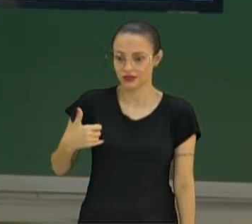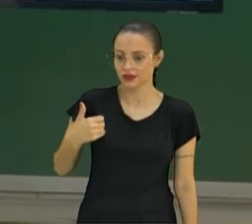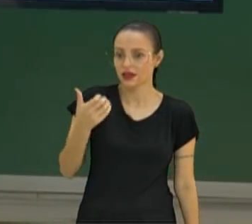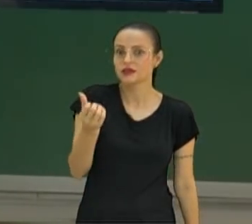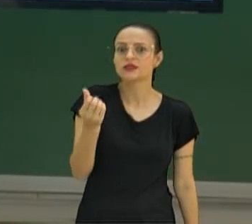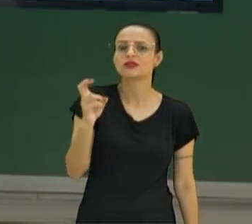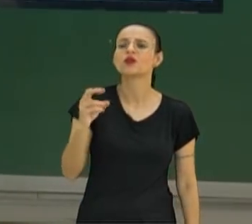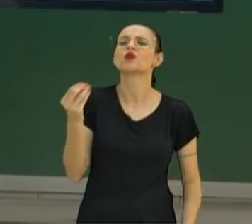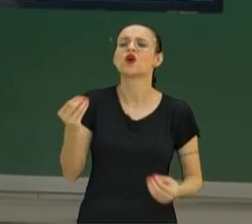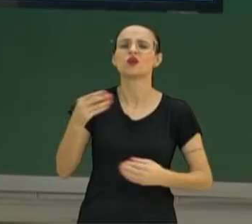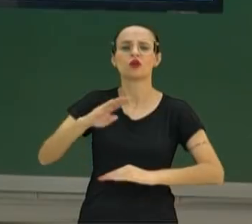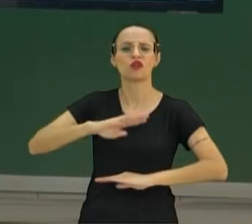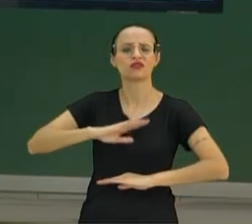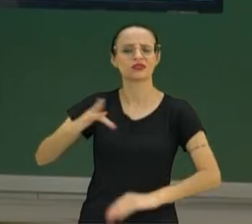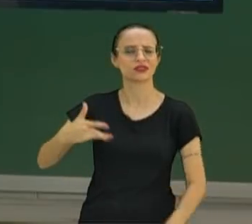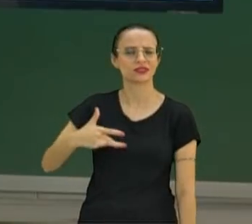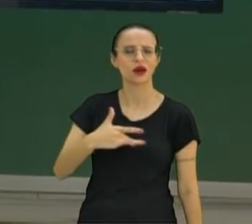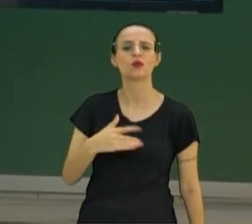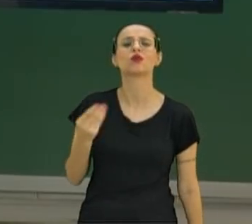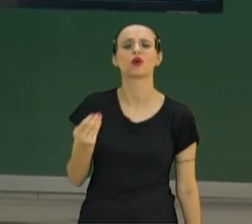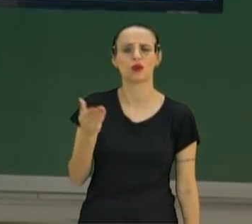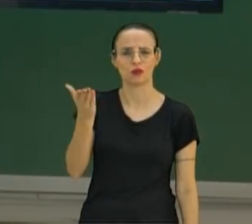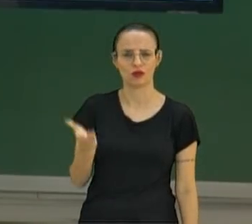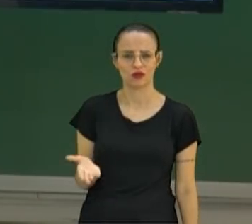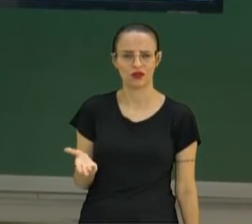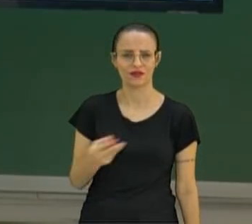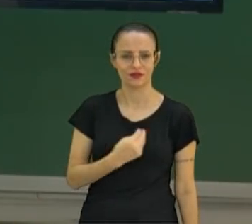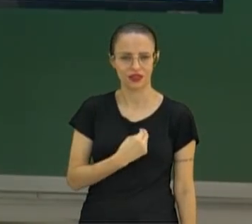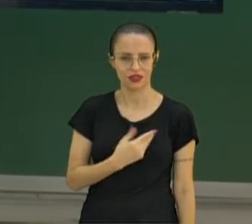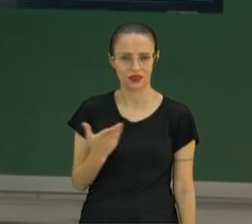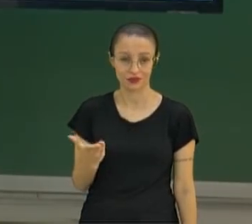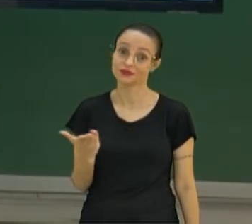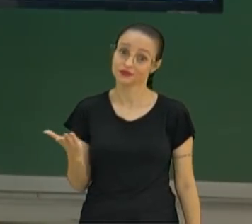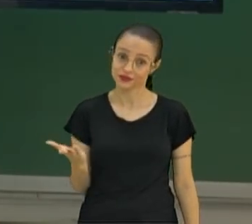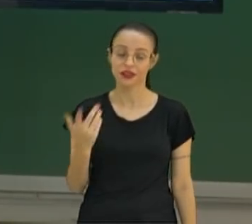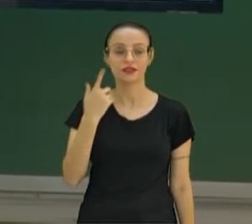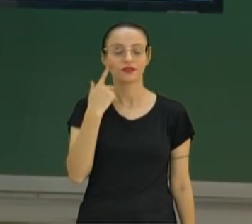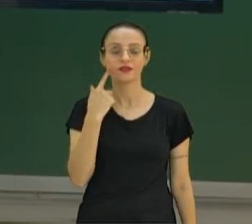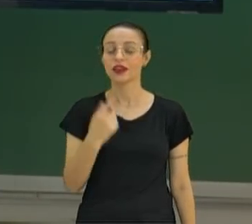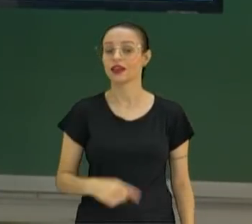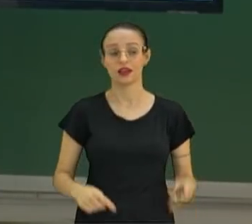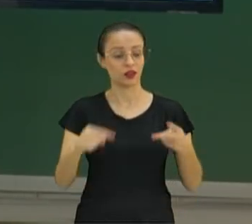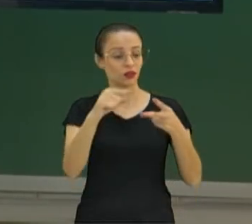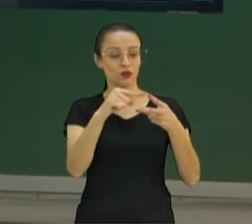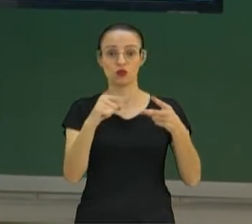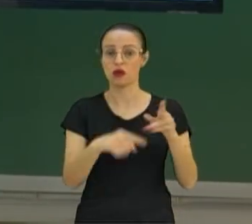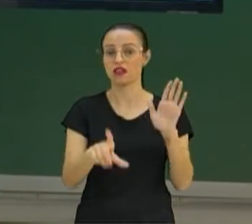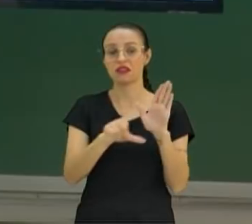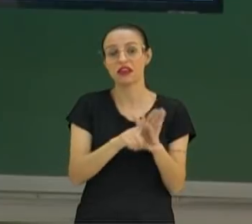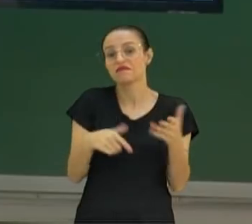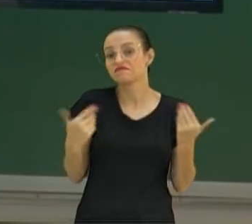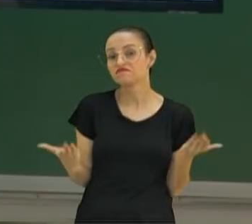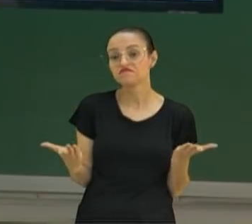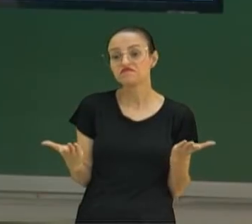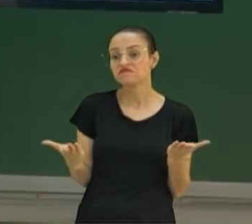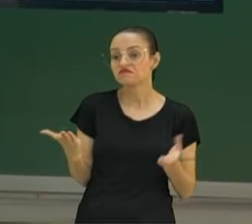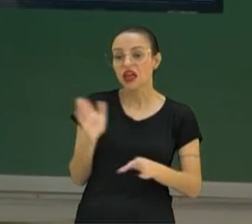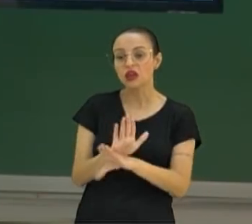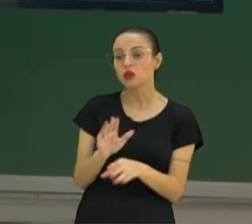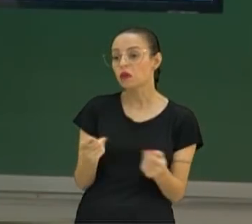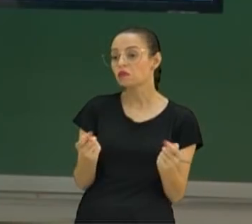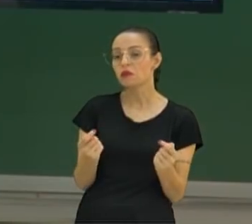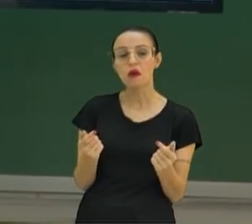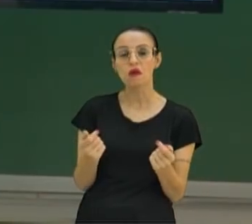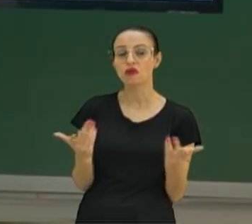a condição de saúde, a condição de vida desse escravo? Então veja que nós temos duas leis aqui que pouco contribuem para o fim